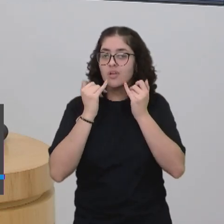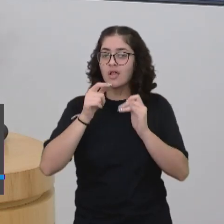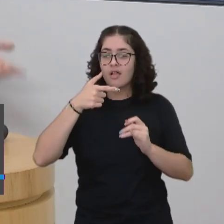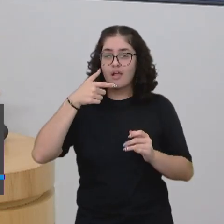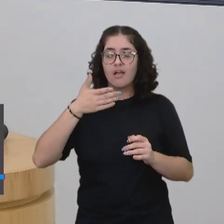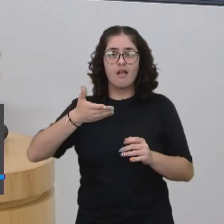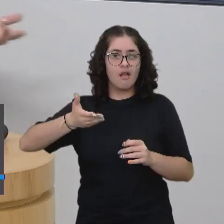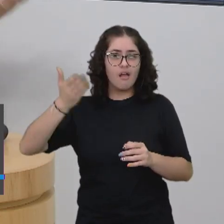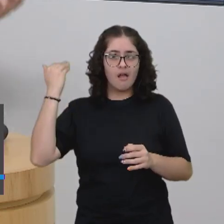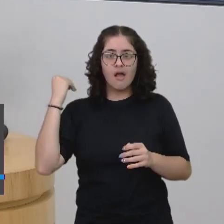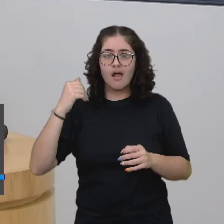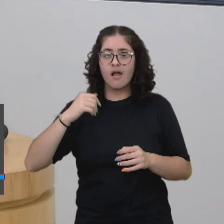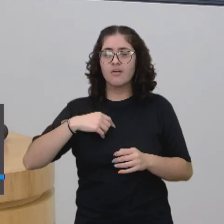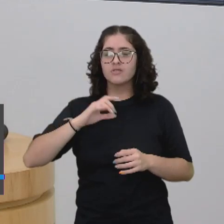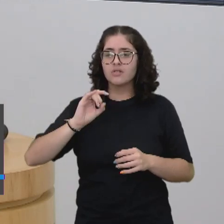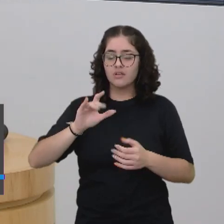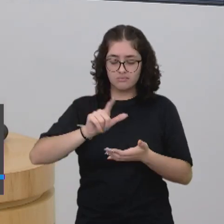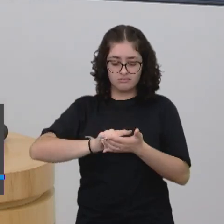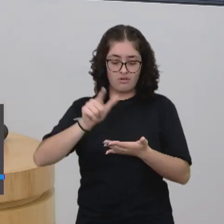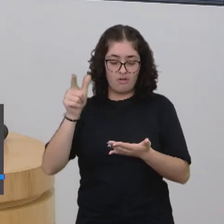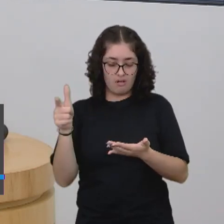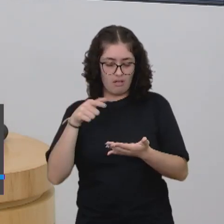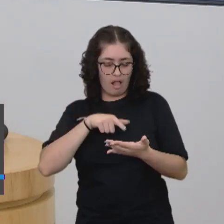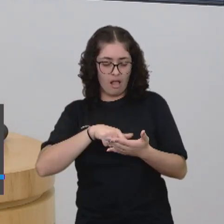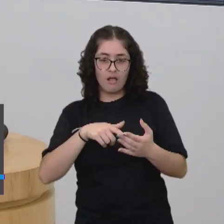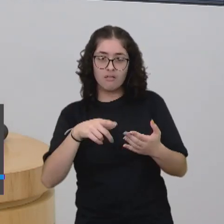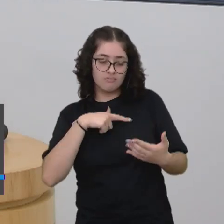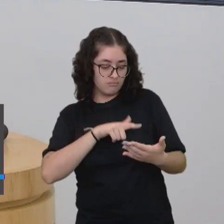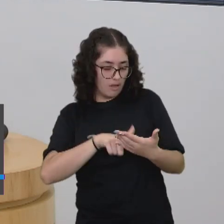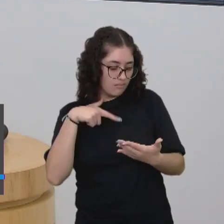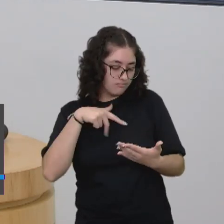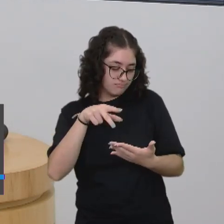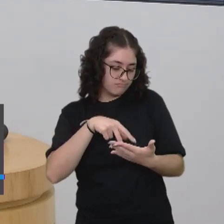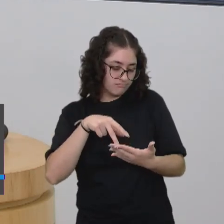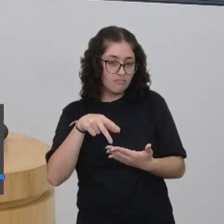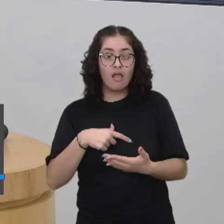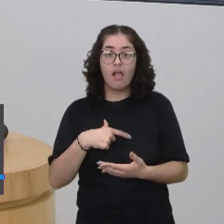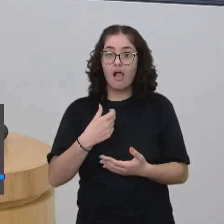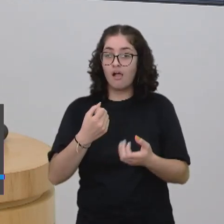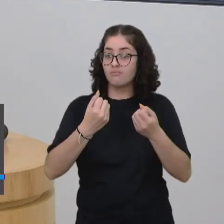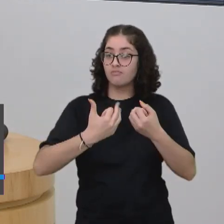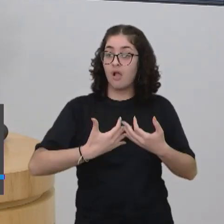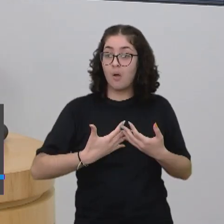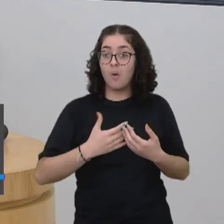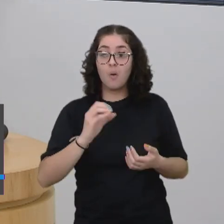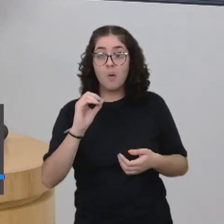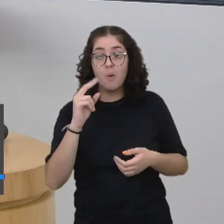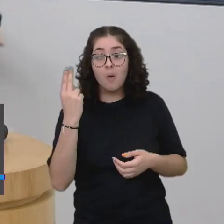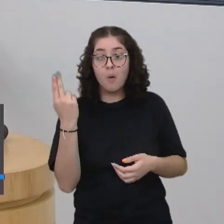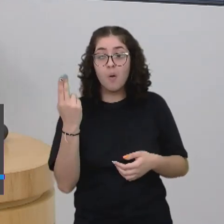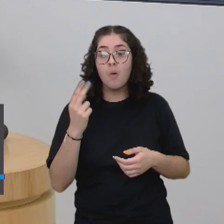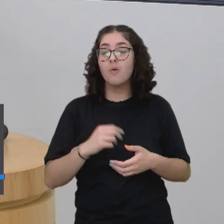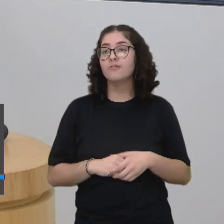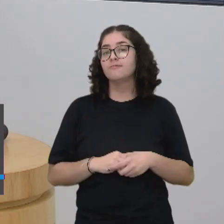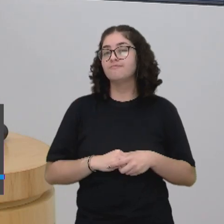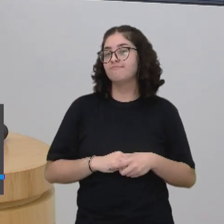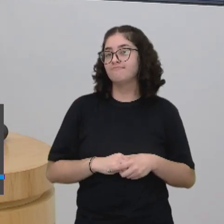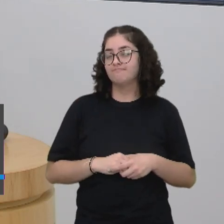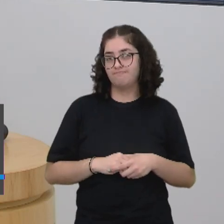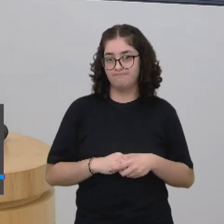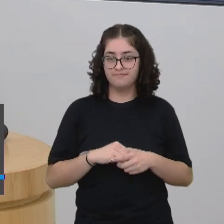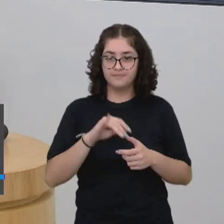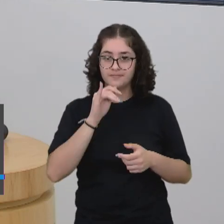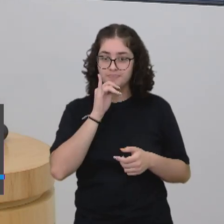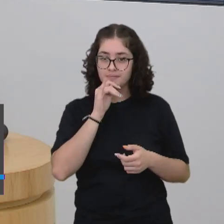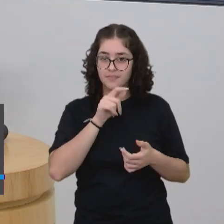só tinha acesso ao que o jornal da TV aberta tinha disponível para me contar, ou ao que um jornal